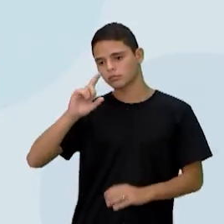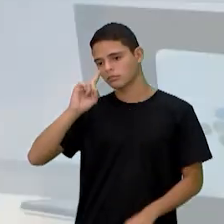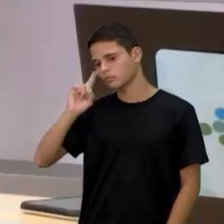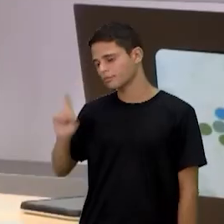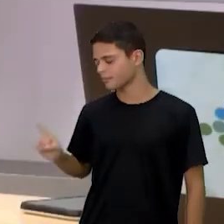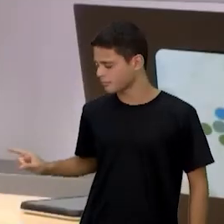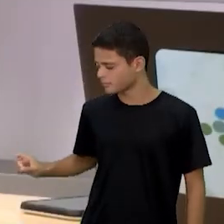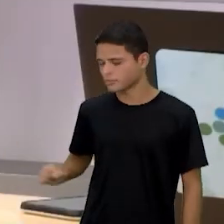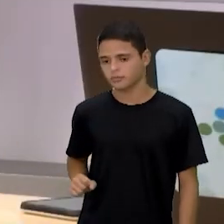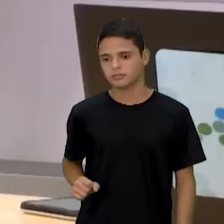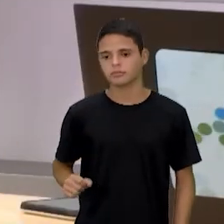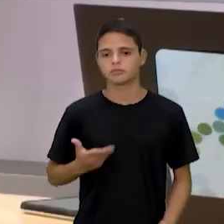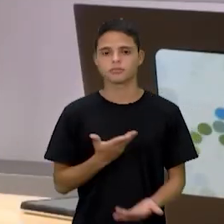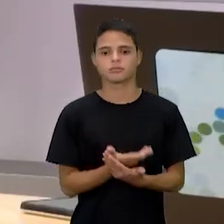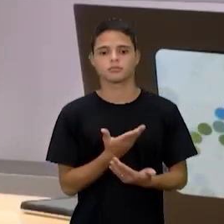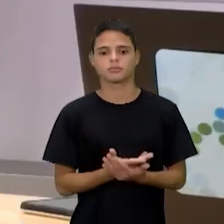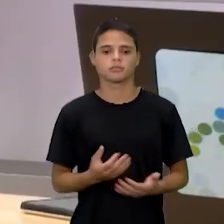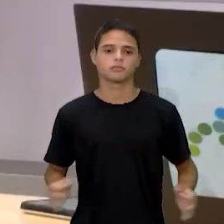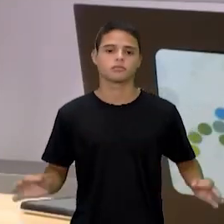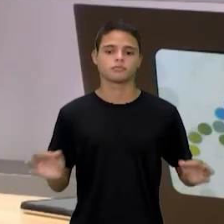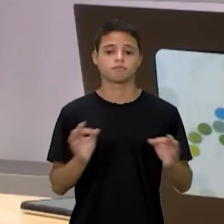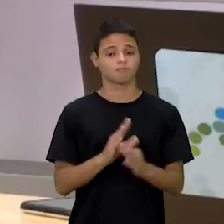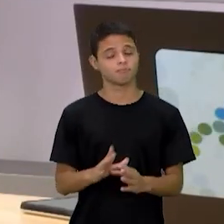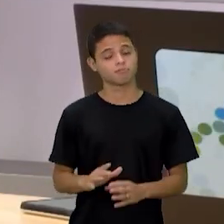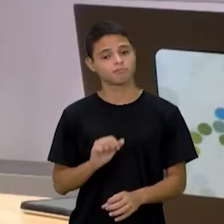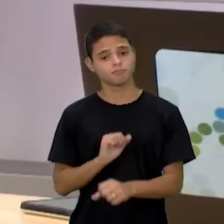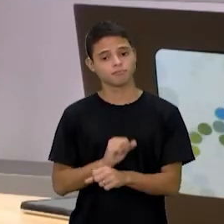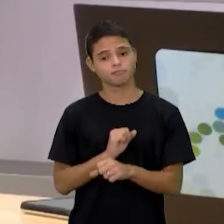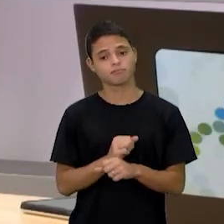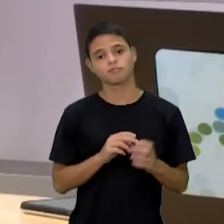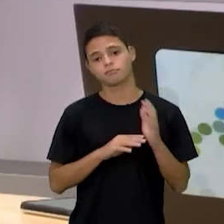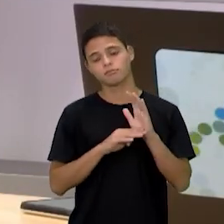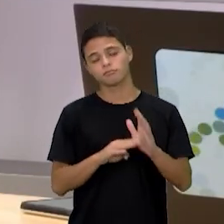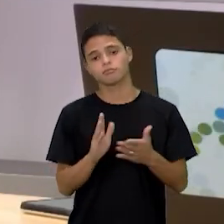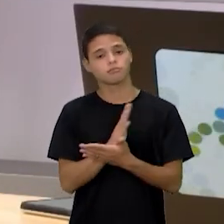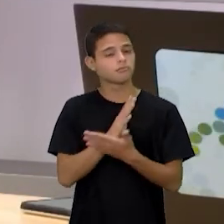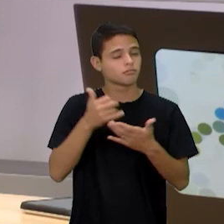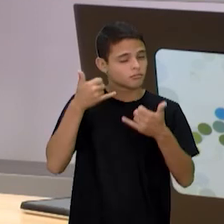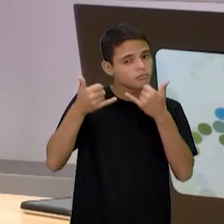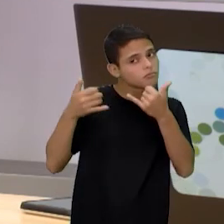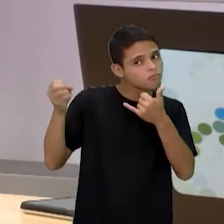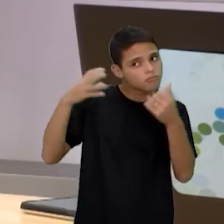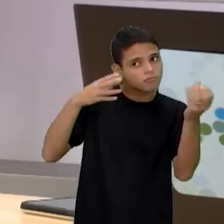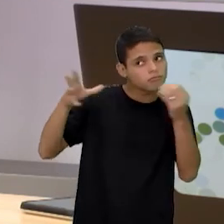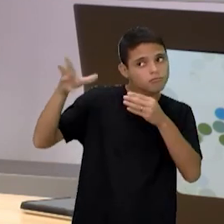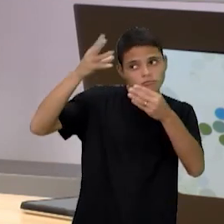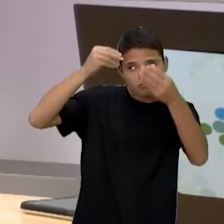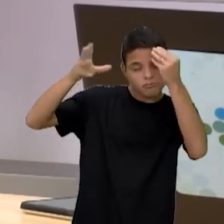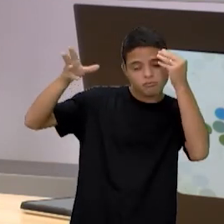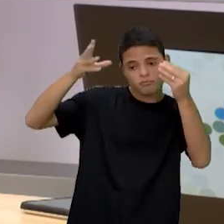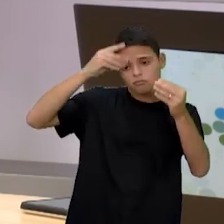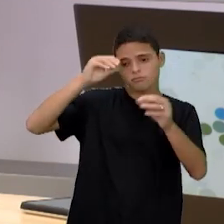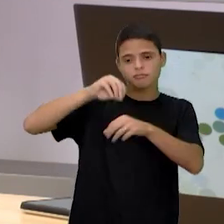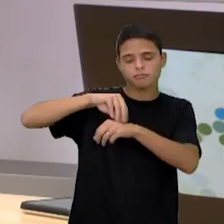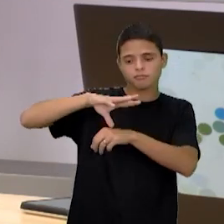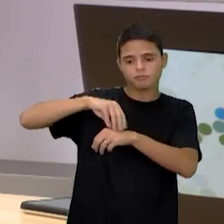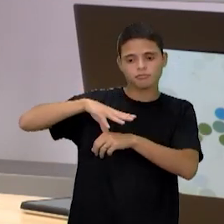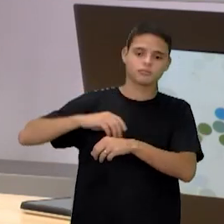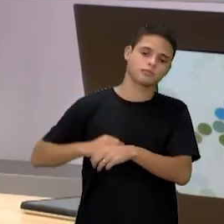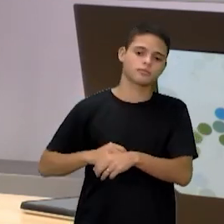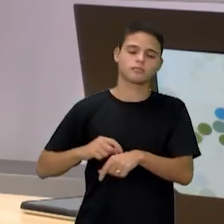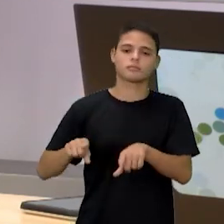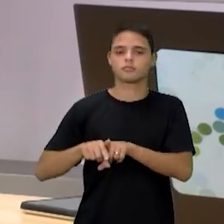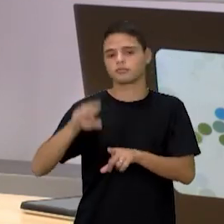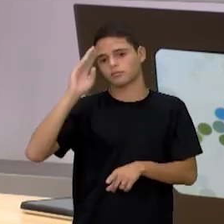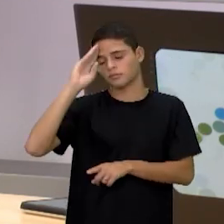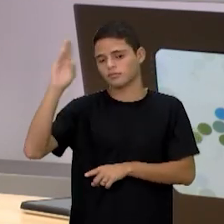@prof.maurofarias. E essa aula delícia acabou. Espero que tenha trazido aí alguma informação, orientação, principalmente sobre esse